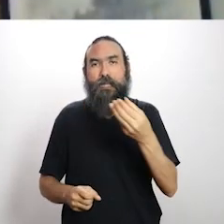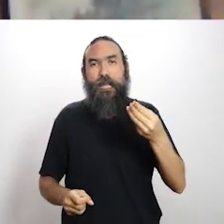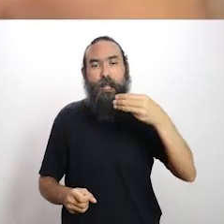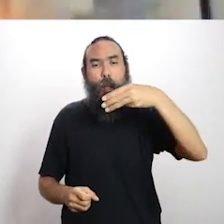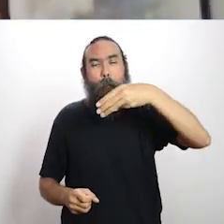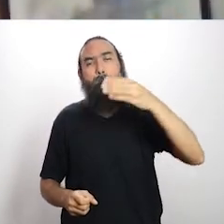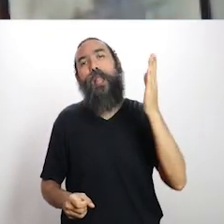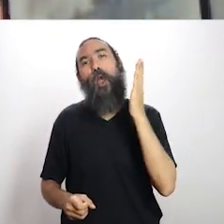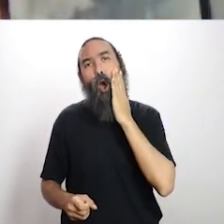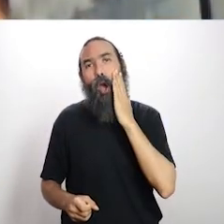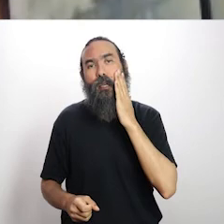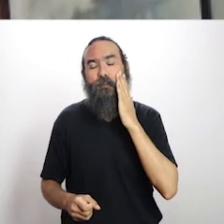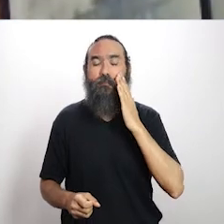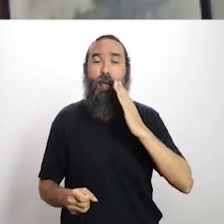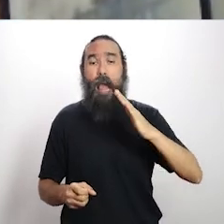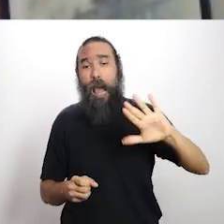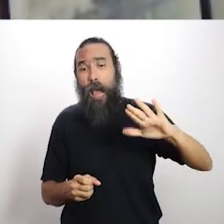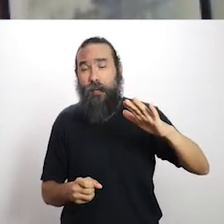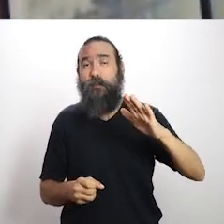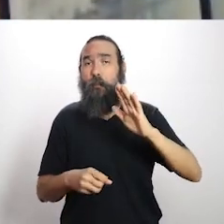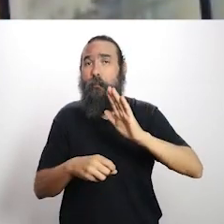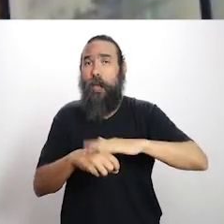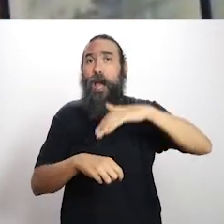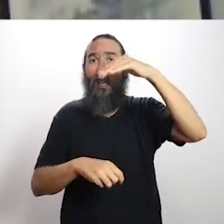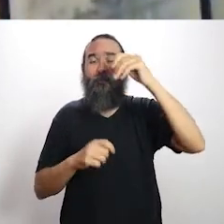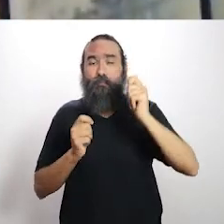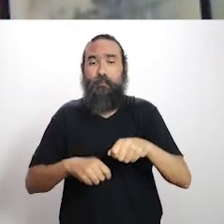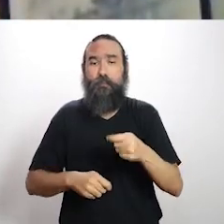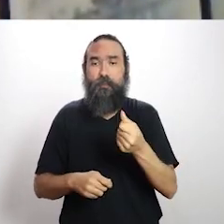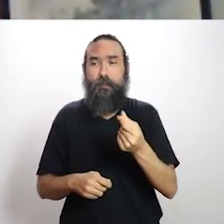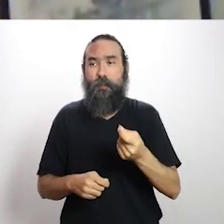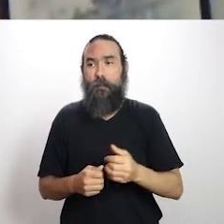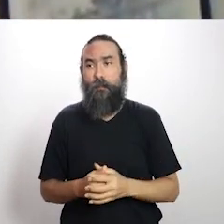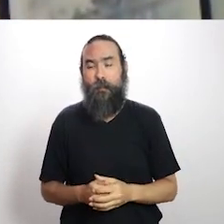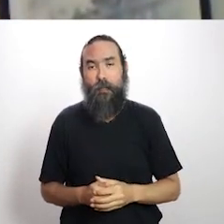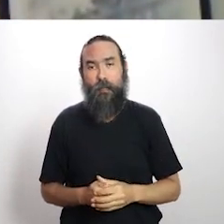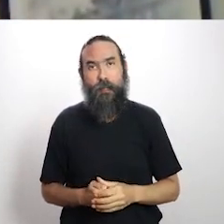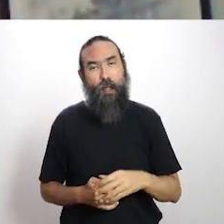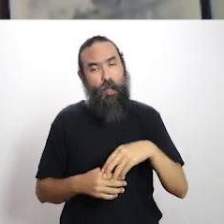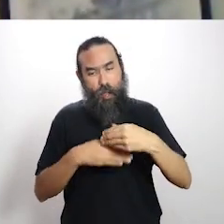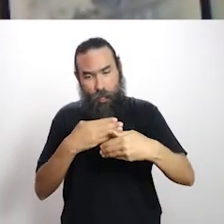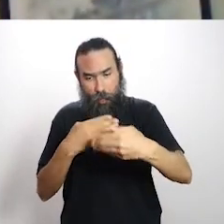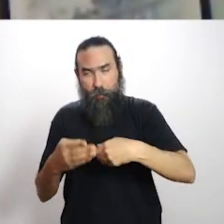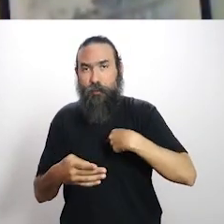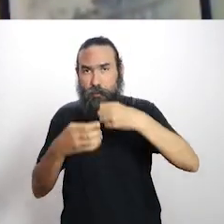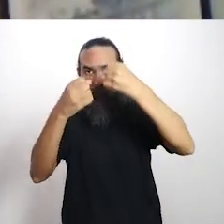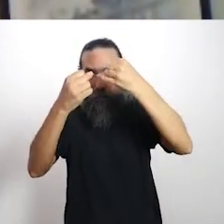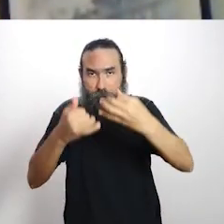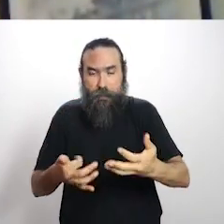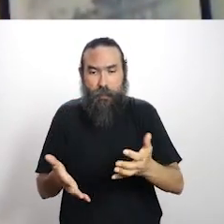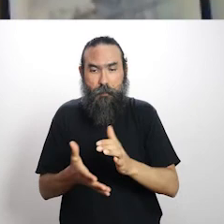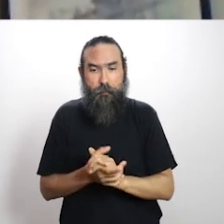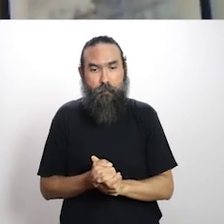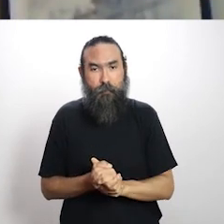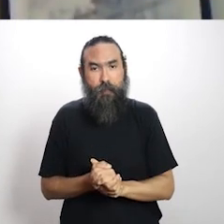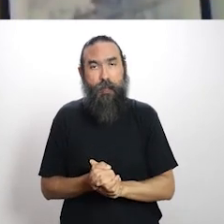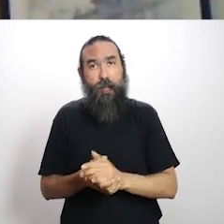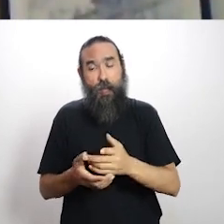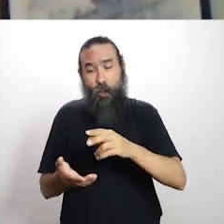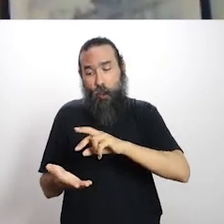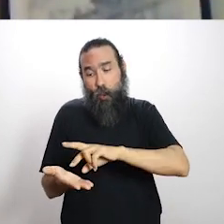independe não há margem para o gestor local beneficiar alguém e não beneficiar outro nas mesmas